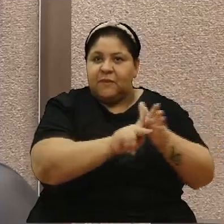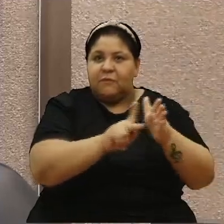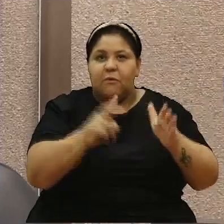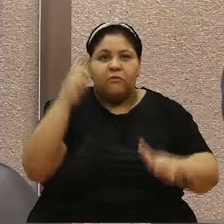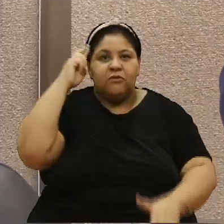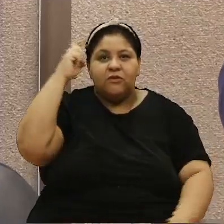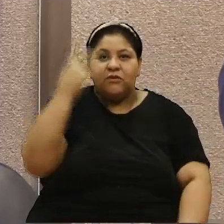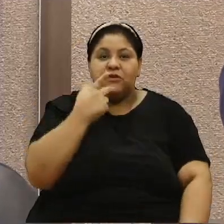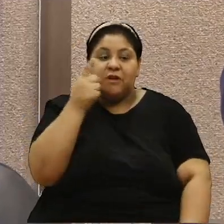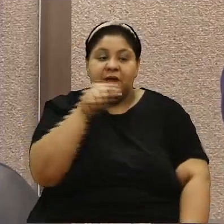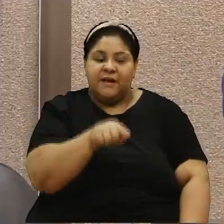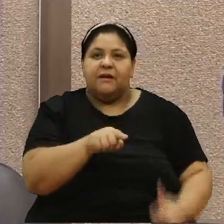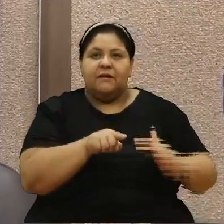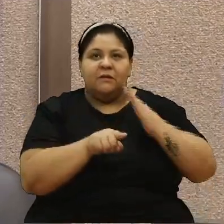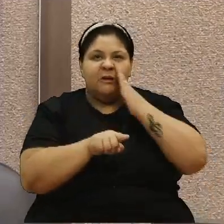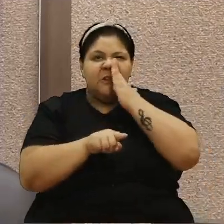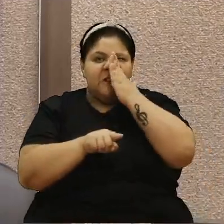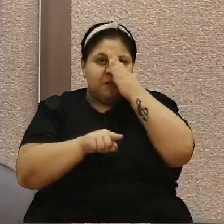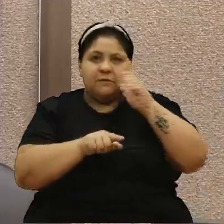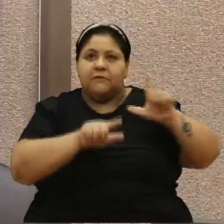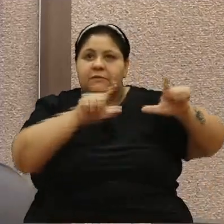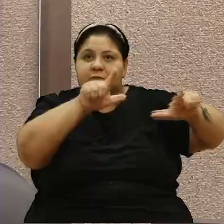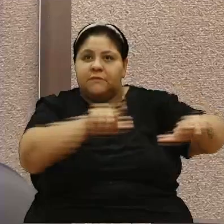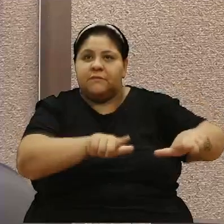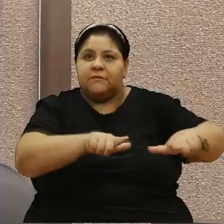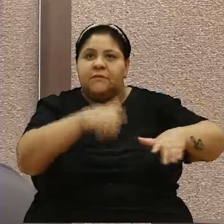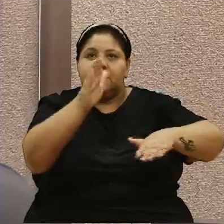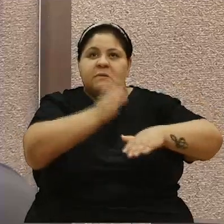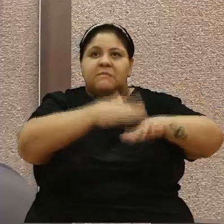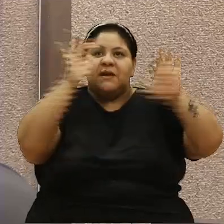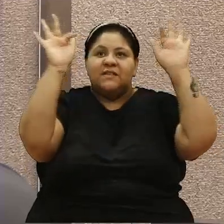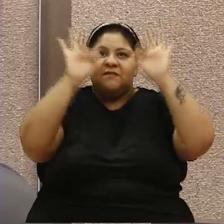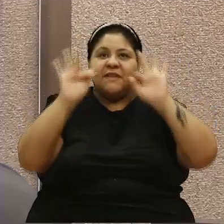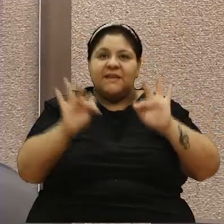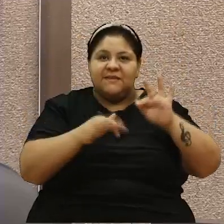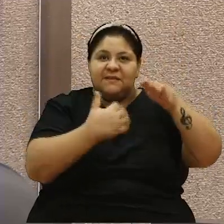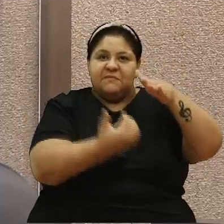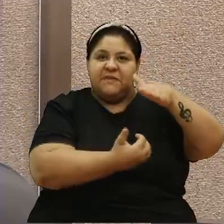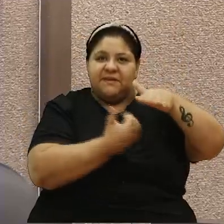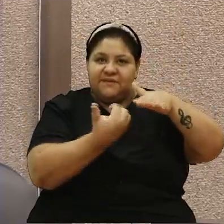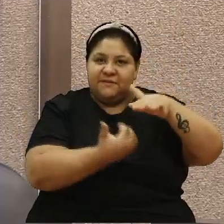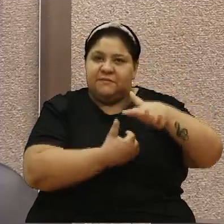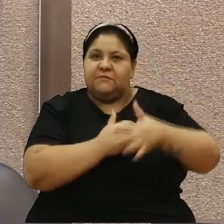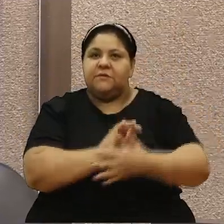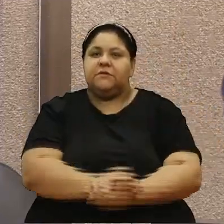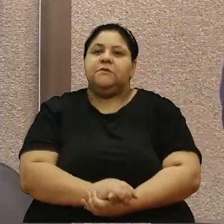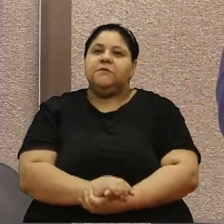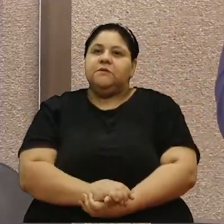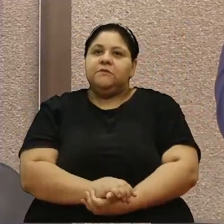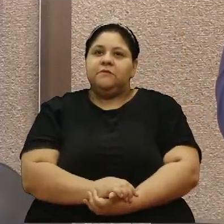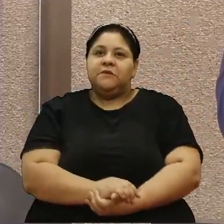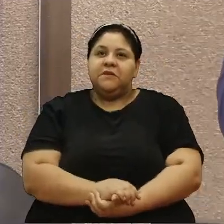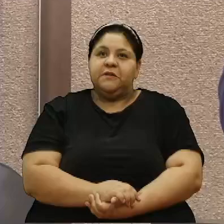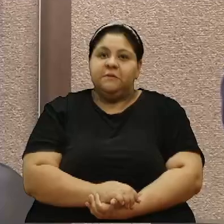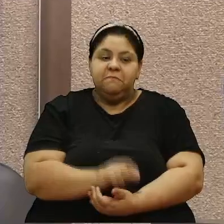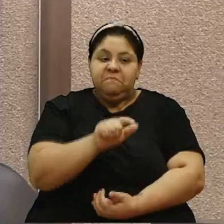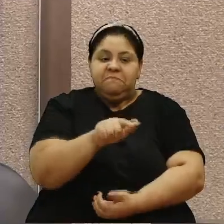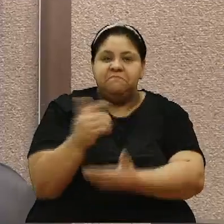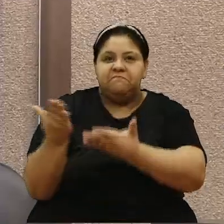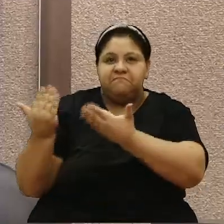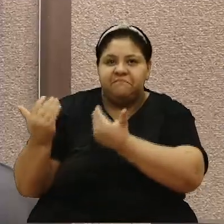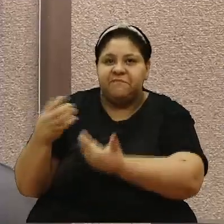falaram: este aqui é o setor mais feliz da empresa. Que é onde aquele jovem se